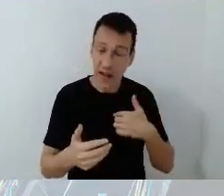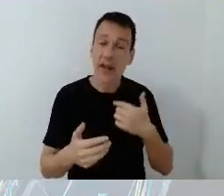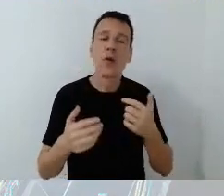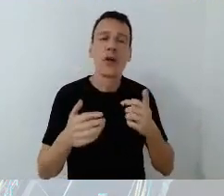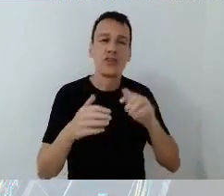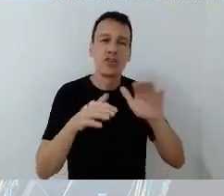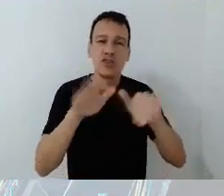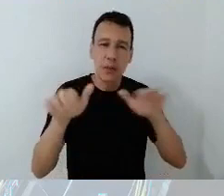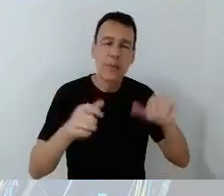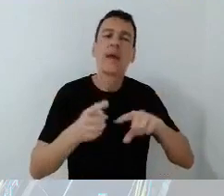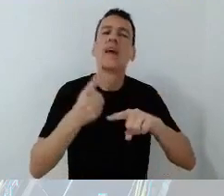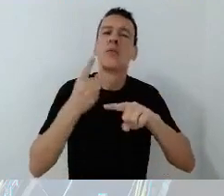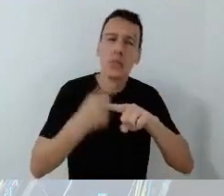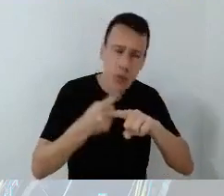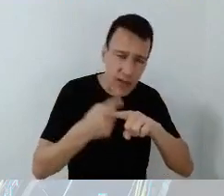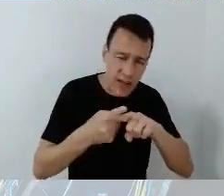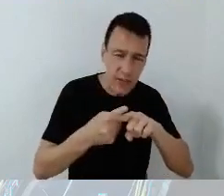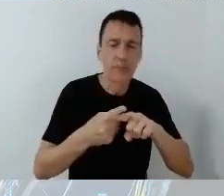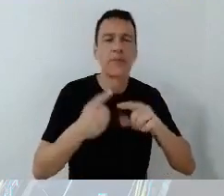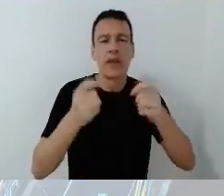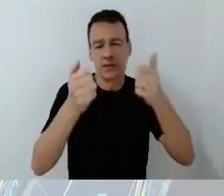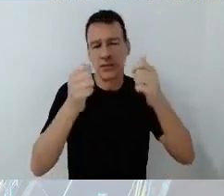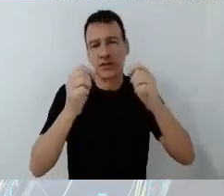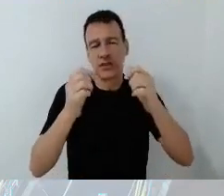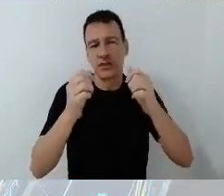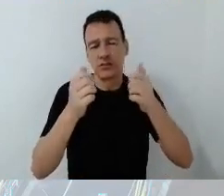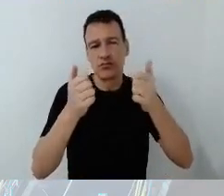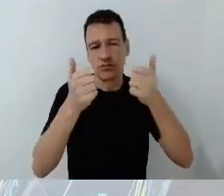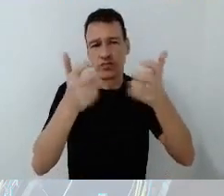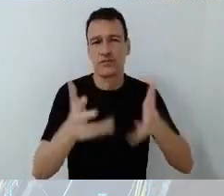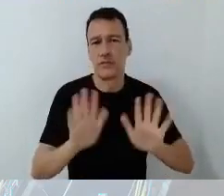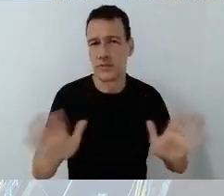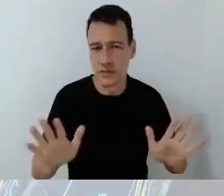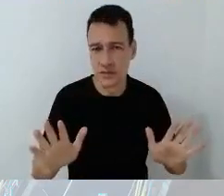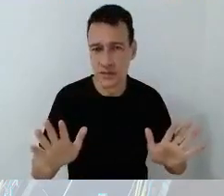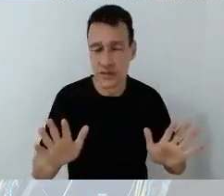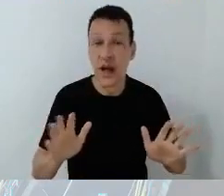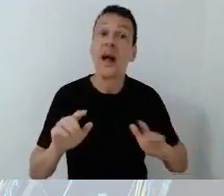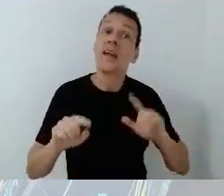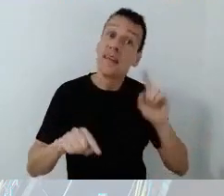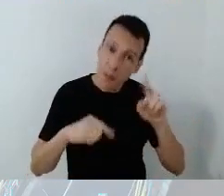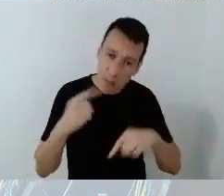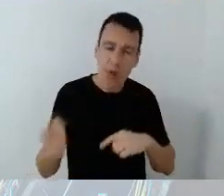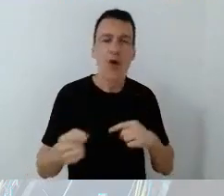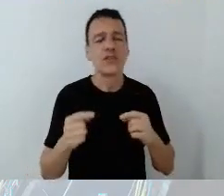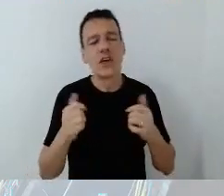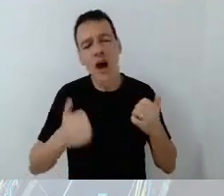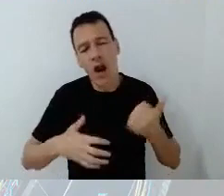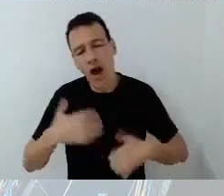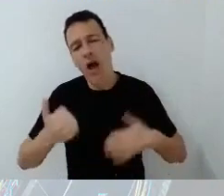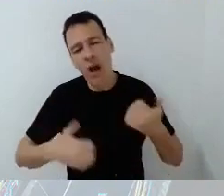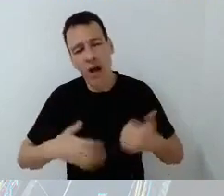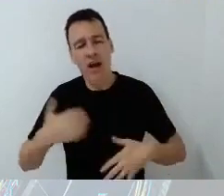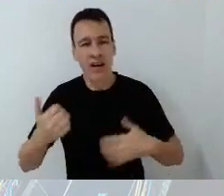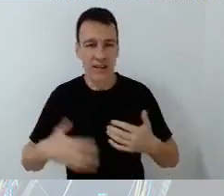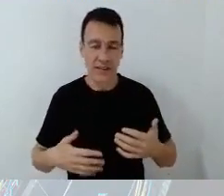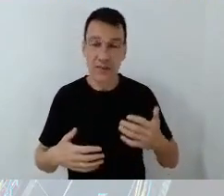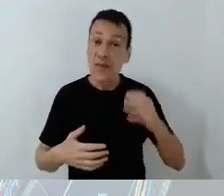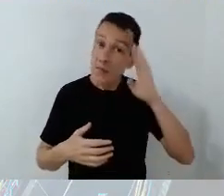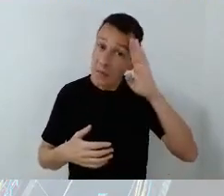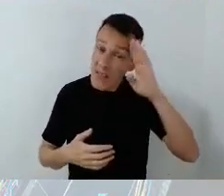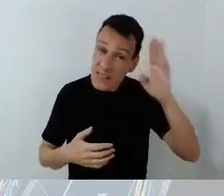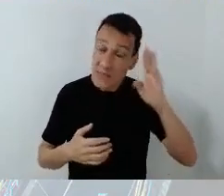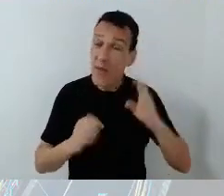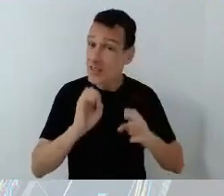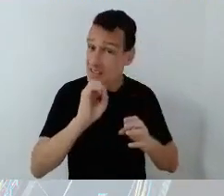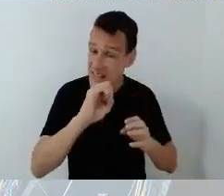reforça. Então, beleza, vamos lá tomar essa decisão? Percebe? Principalmente com comunicação assíncrona. Tá bom? Isso é